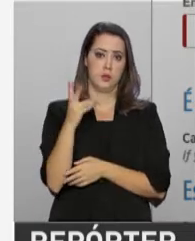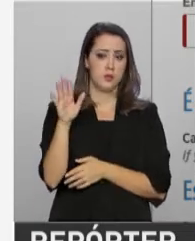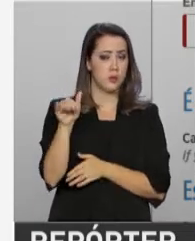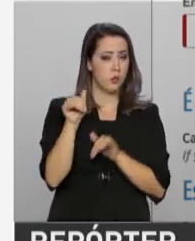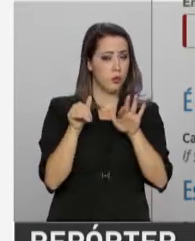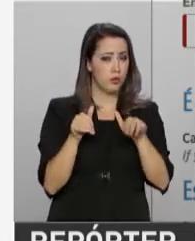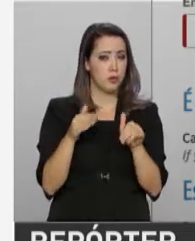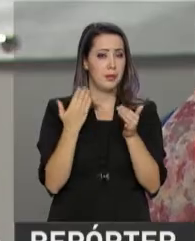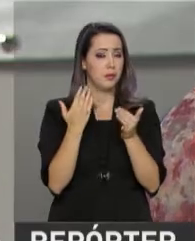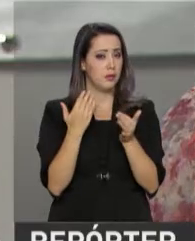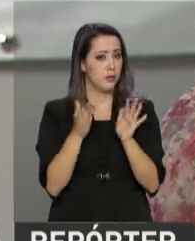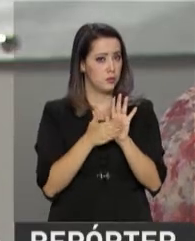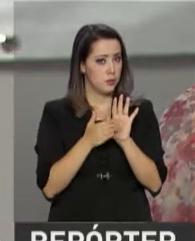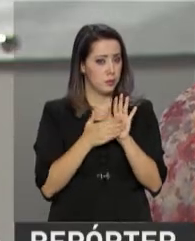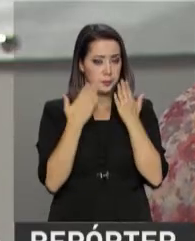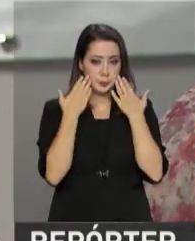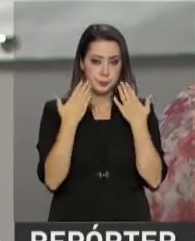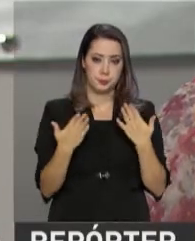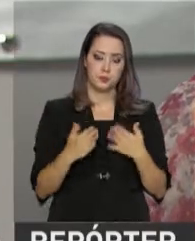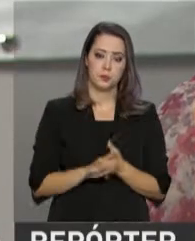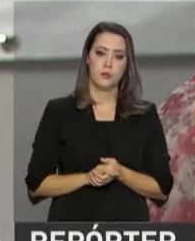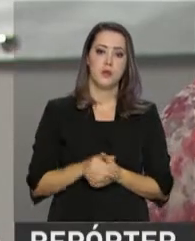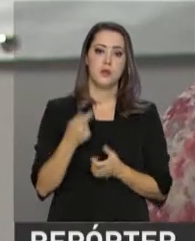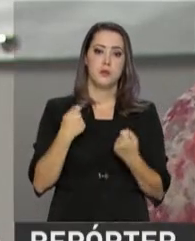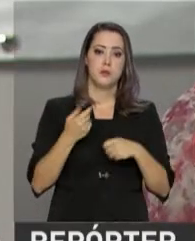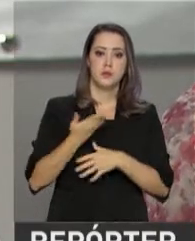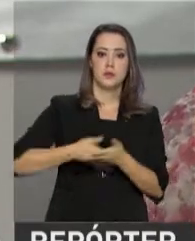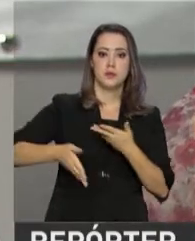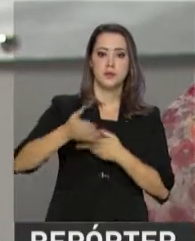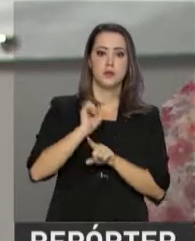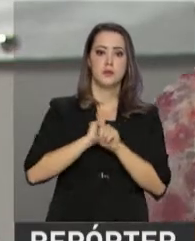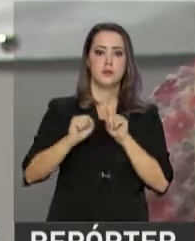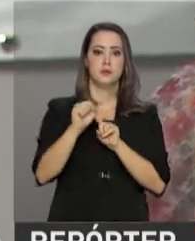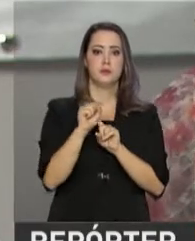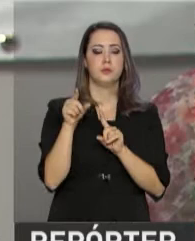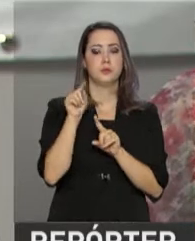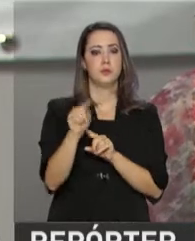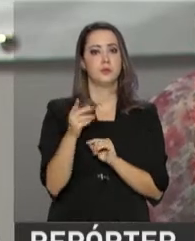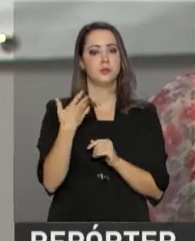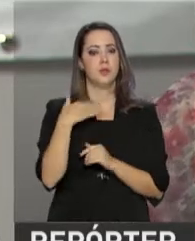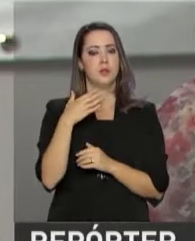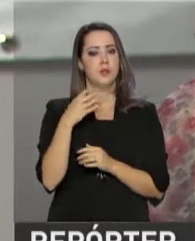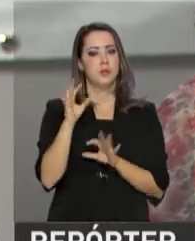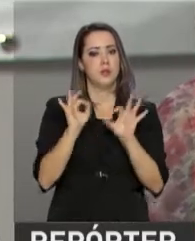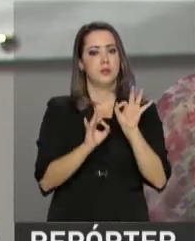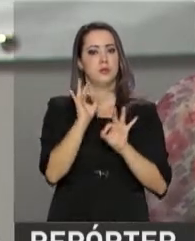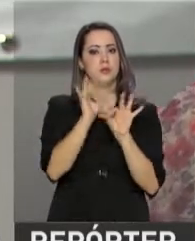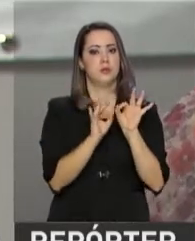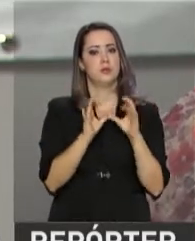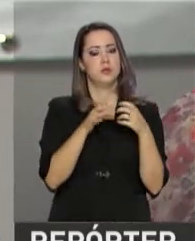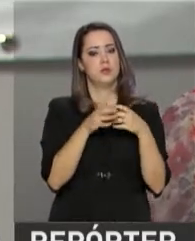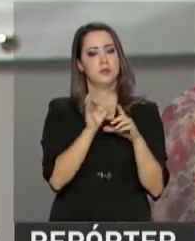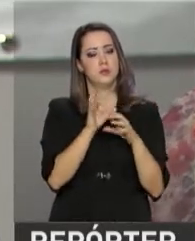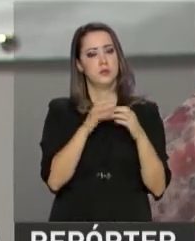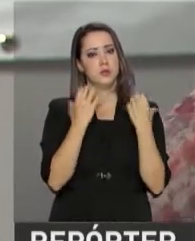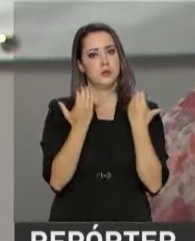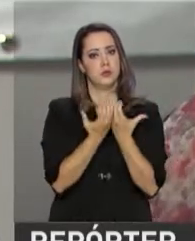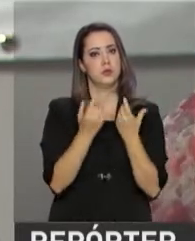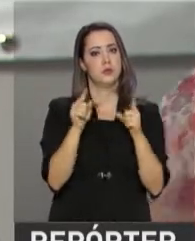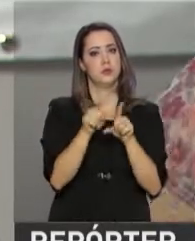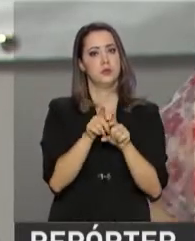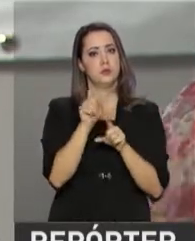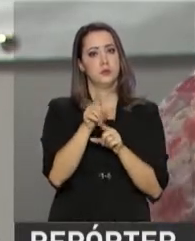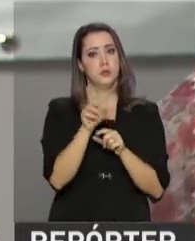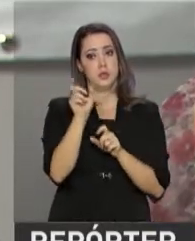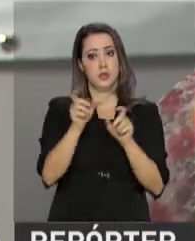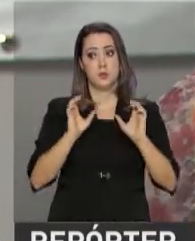de propostas que elas tenham envolvimento social tenham com base organizações comunitárias o envolvimento da